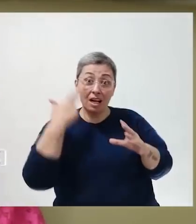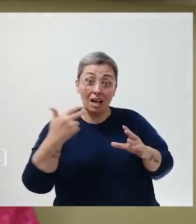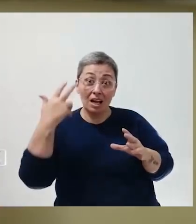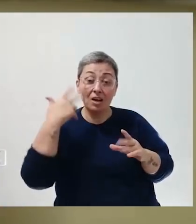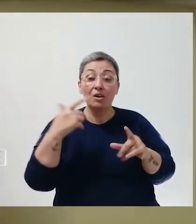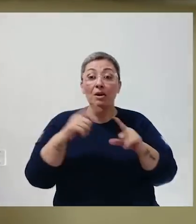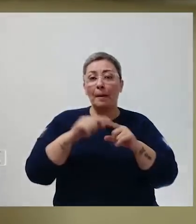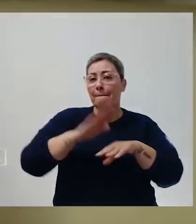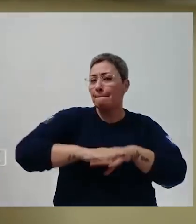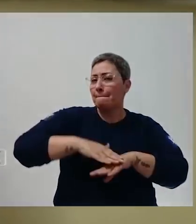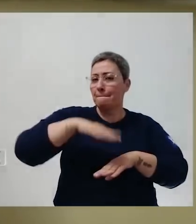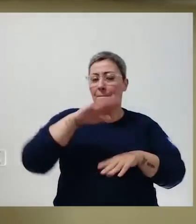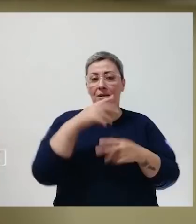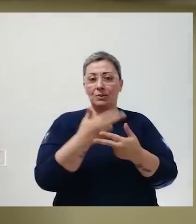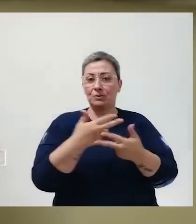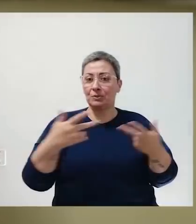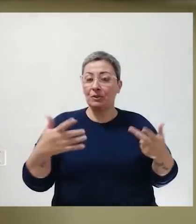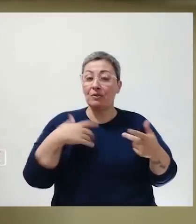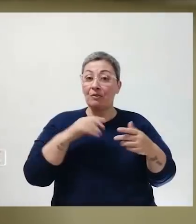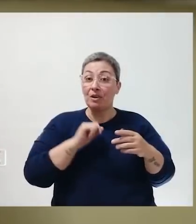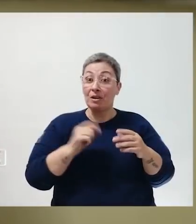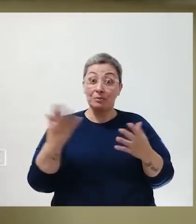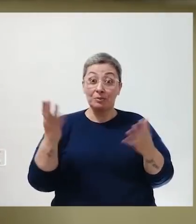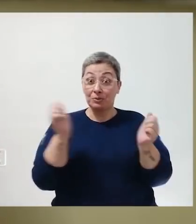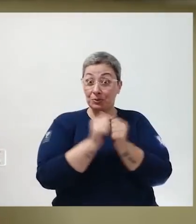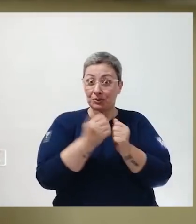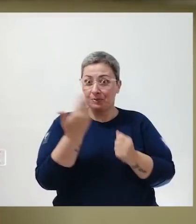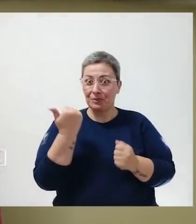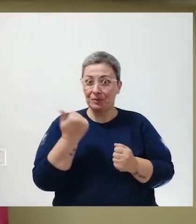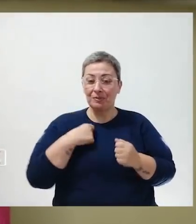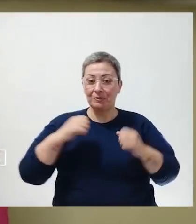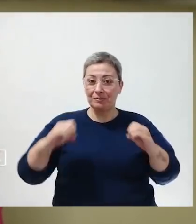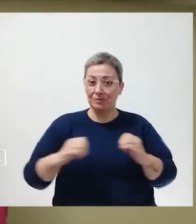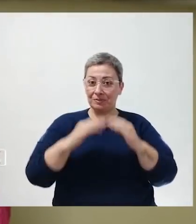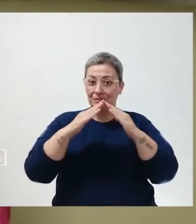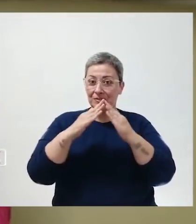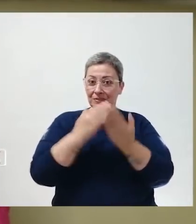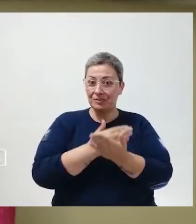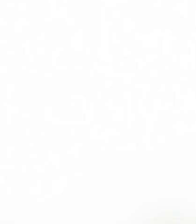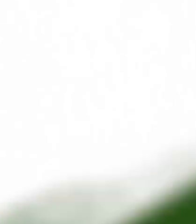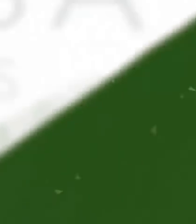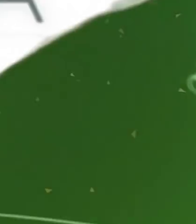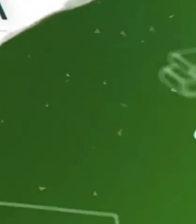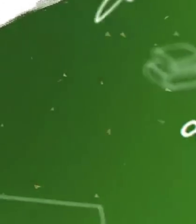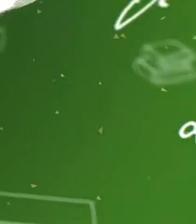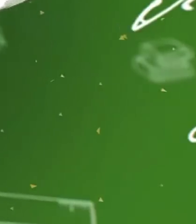naturais e muito mais. Vamos embarcar nessa viagem? O programa vai começar!